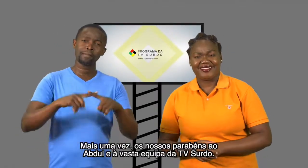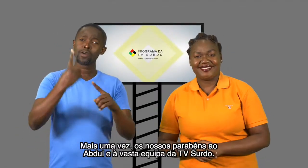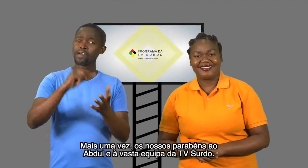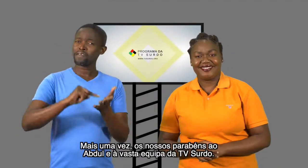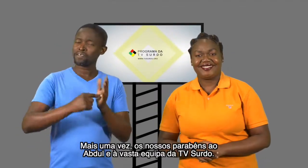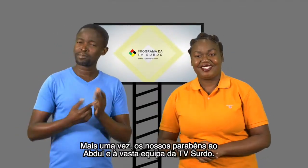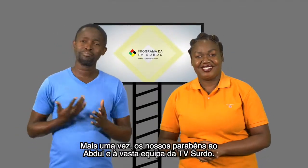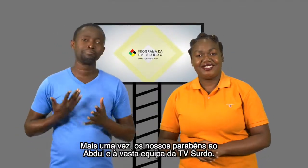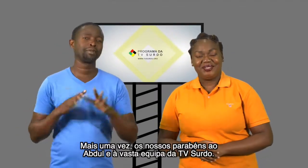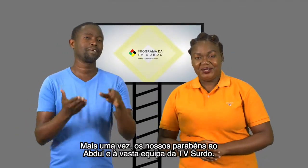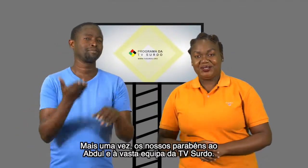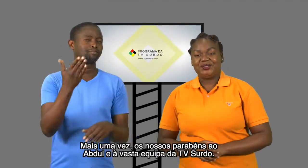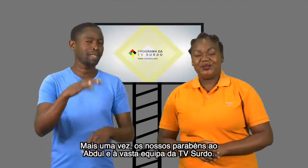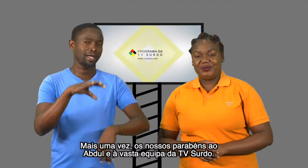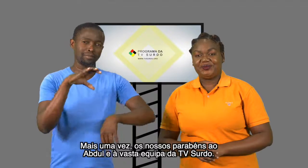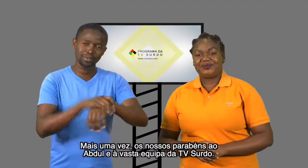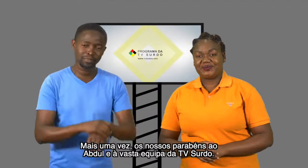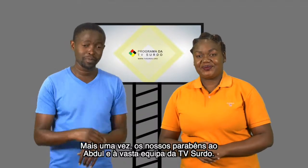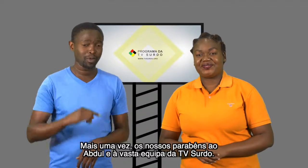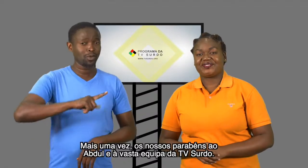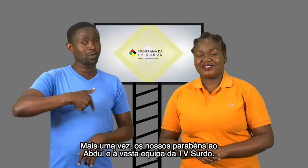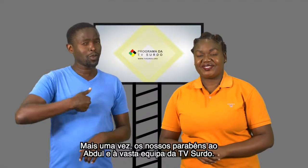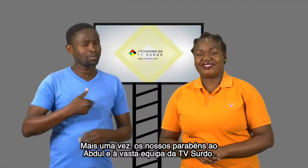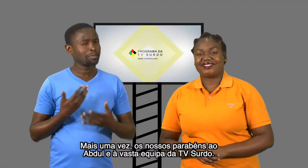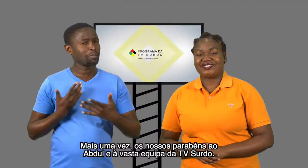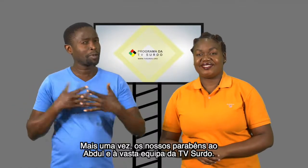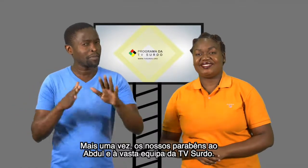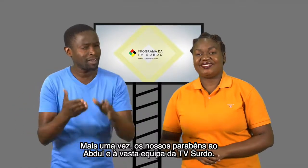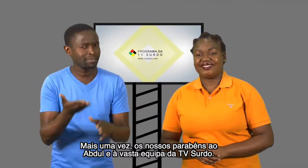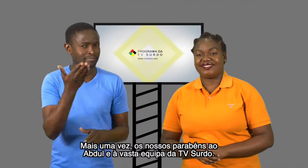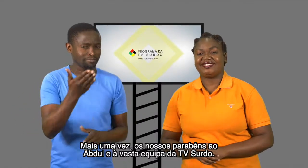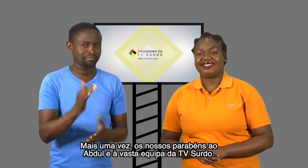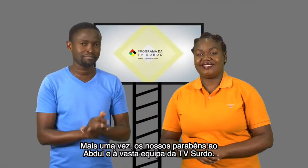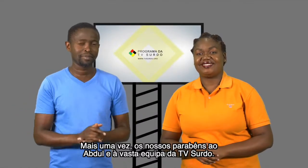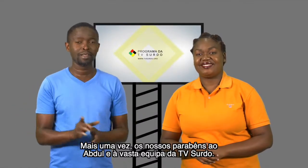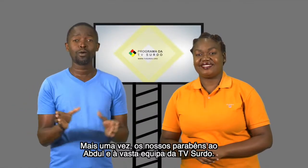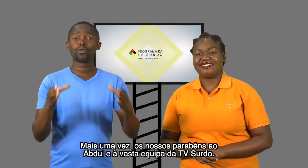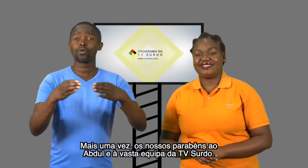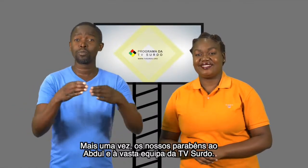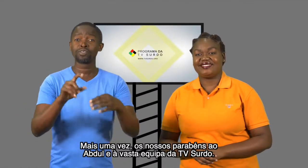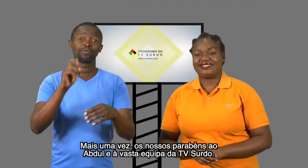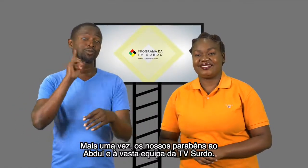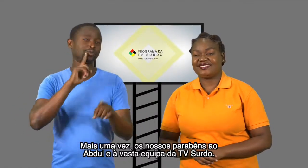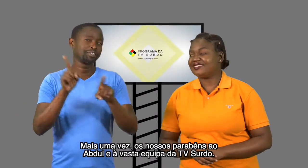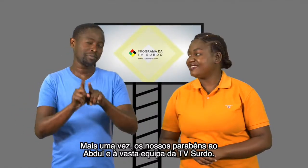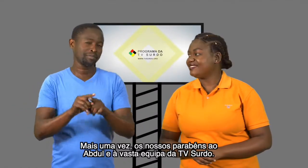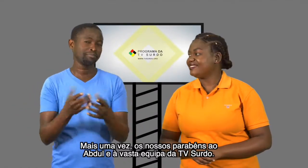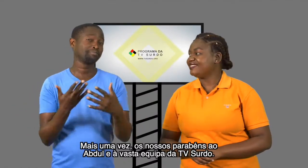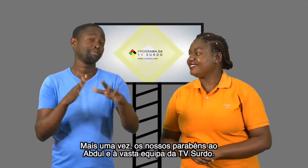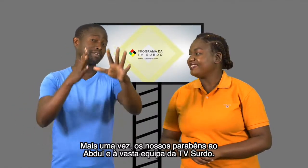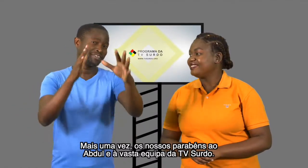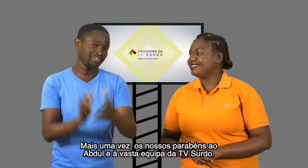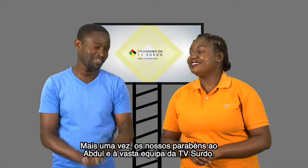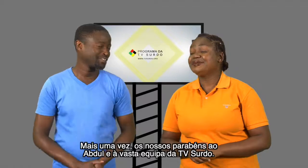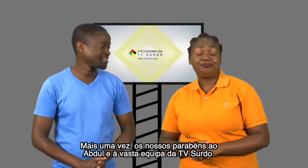mais uma vez os nossos parabéns ao ouvido e afastar a equipa da tv surdo